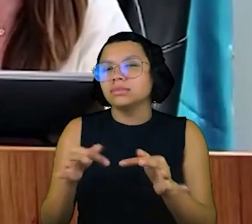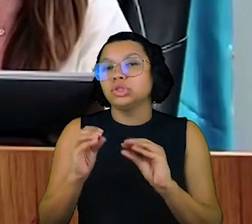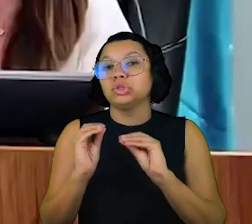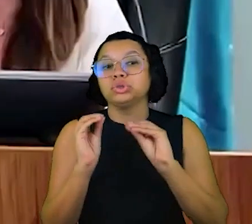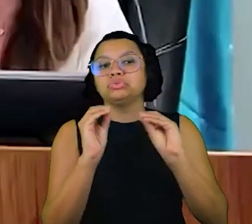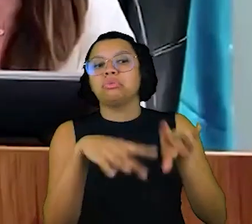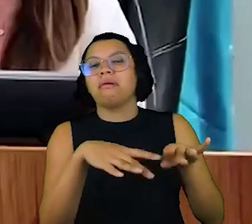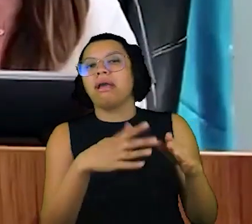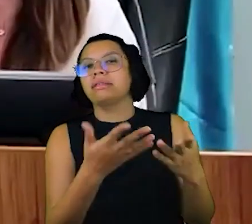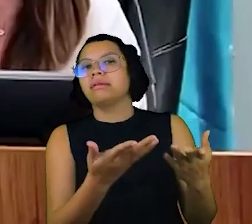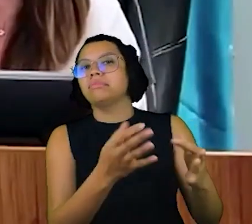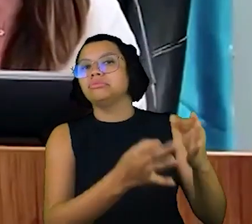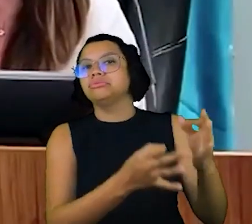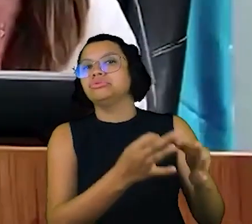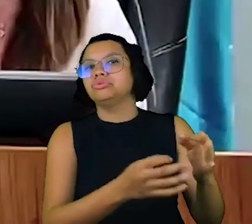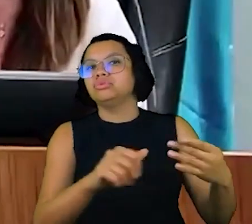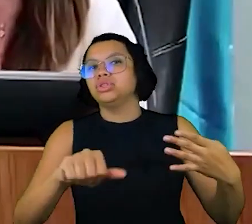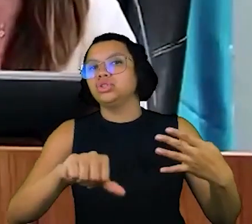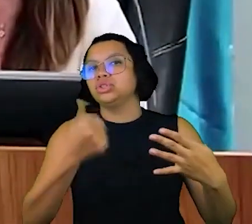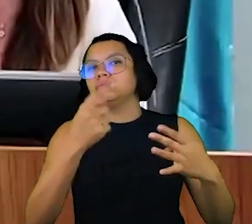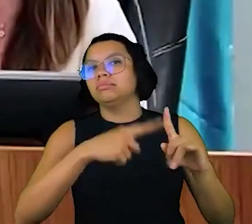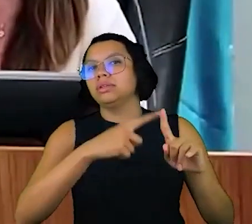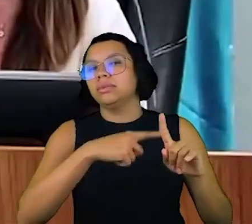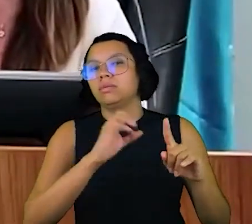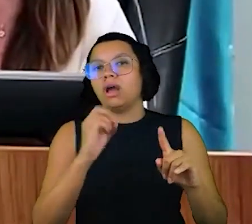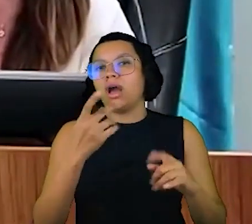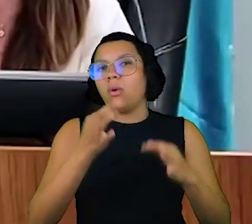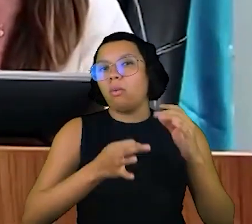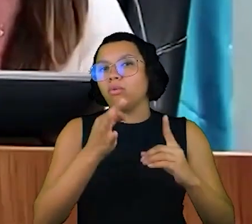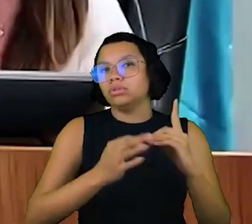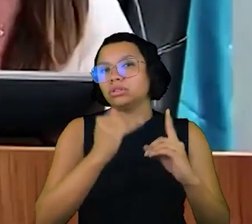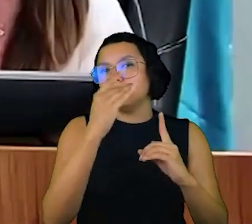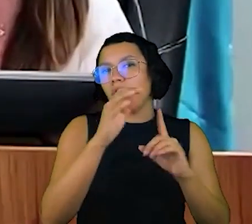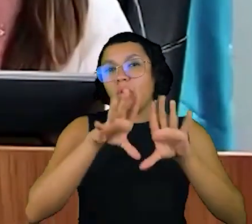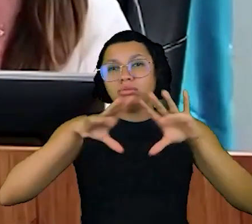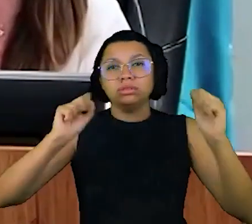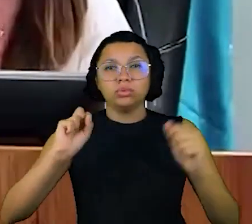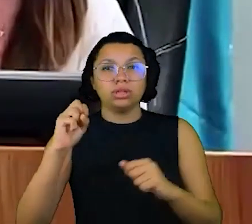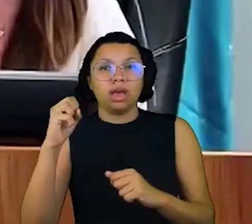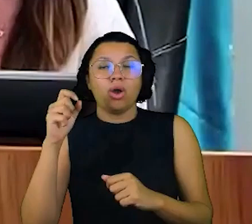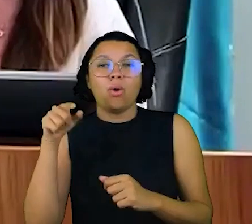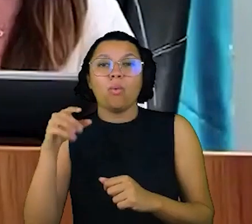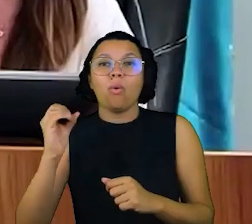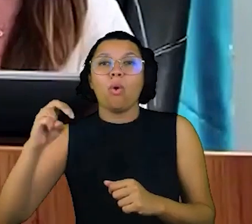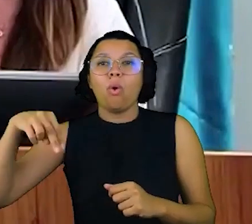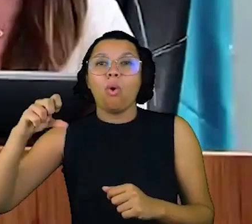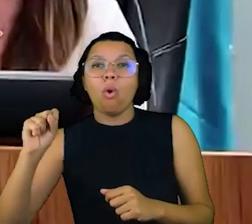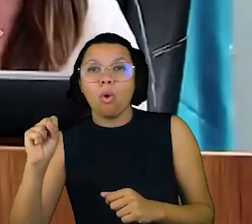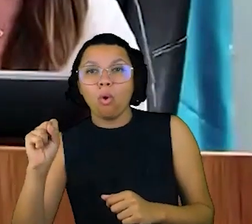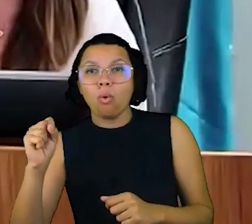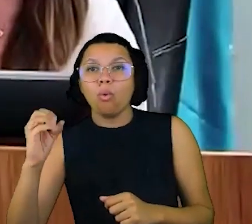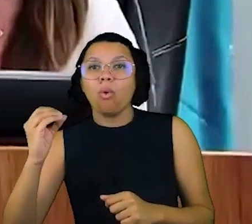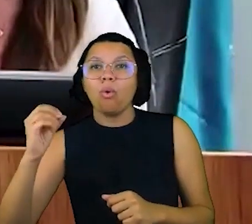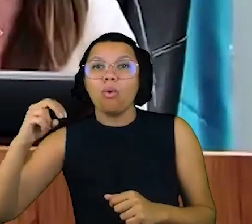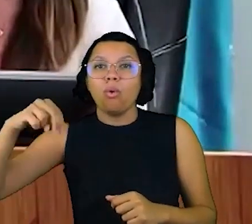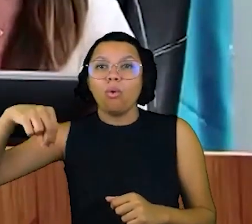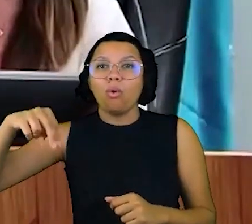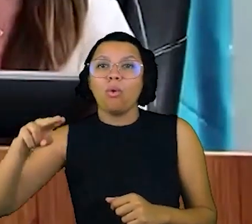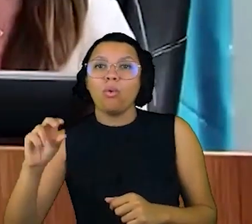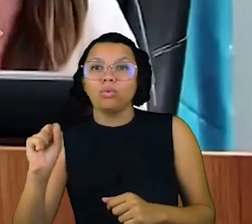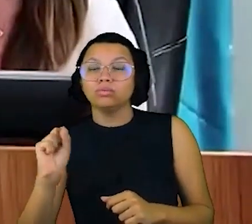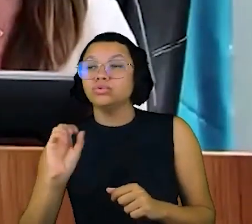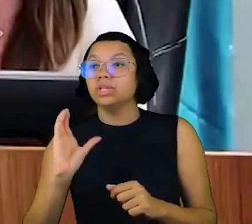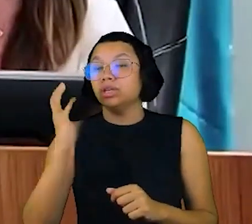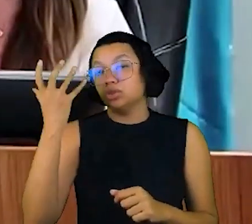é simplesmente jogar na mão do juiz de primeiro grau ou do desembargador no tribunal o ônus de